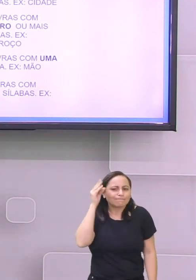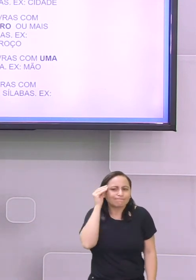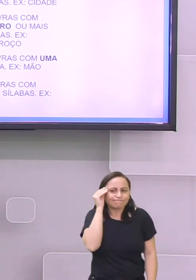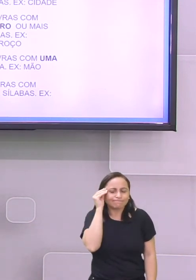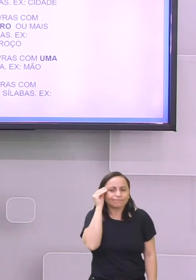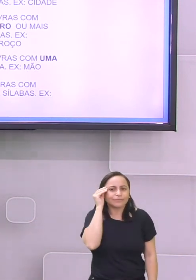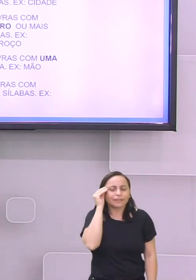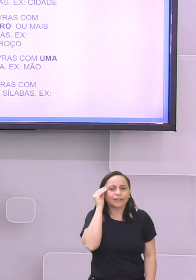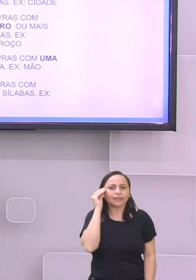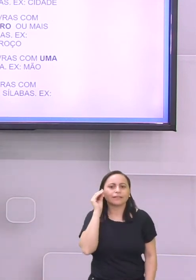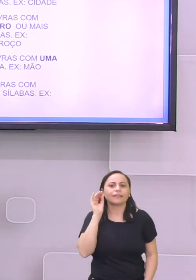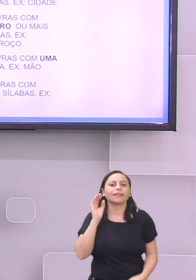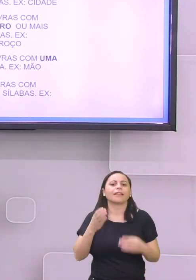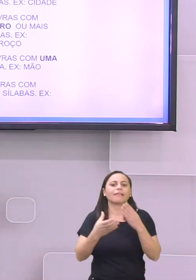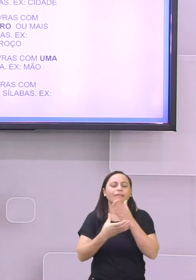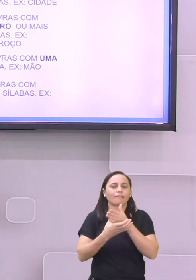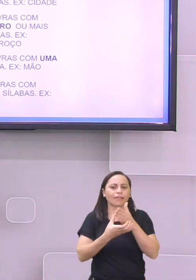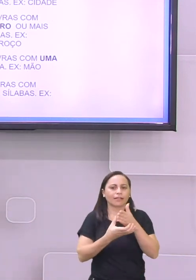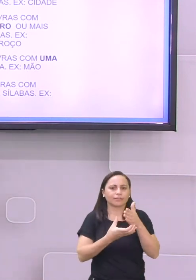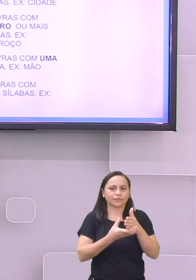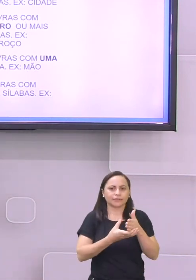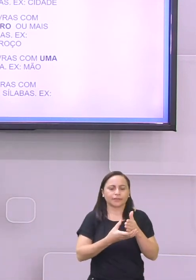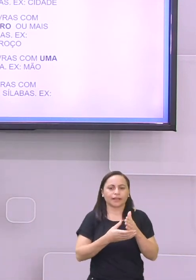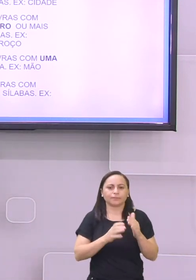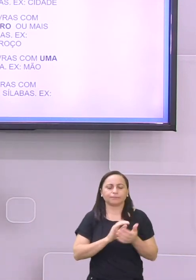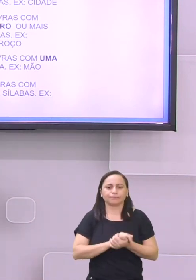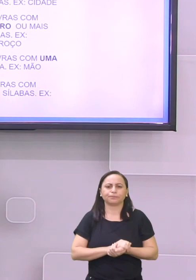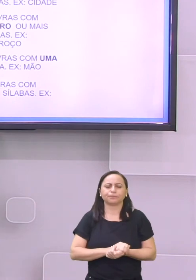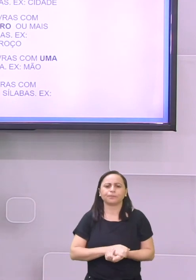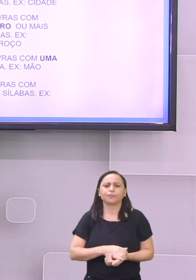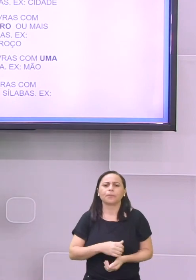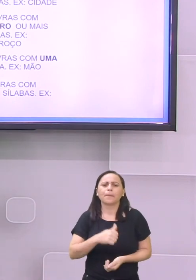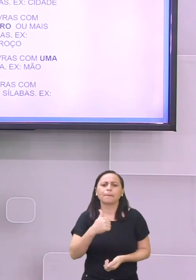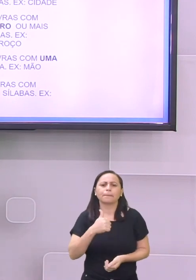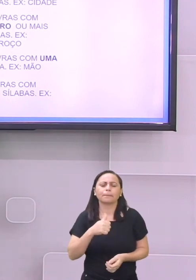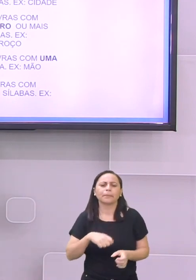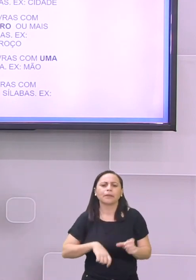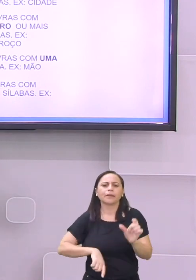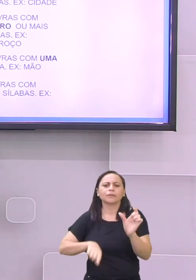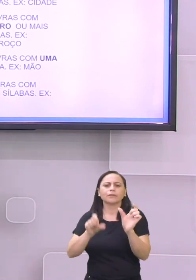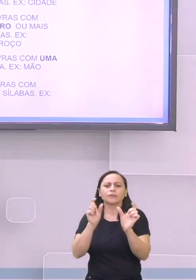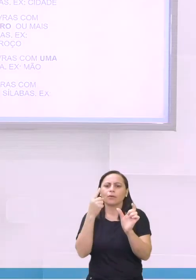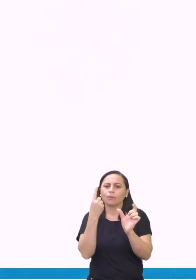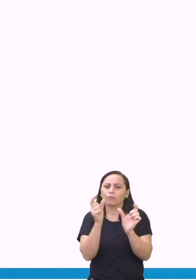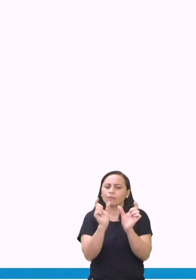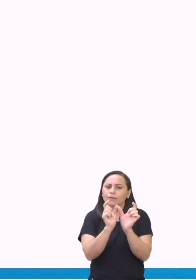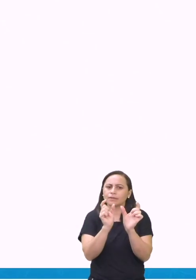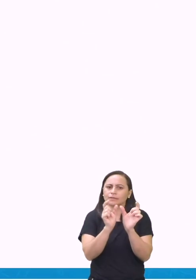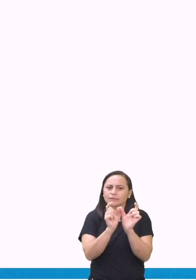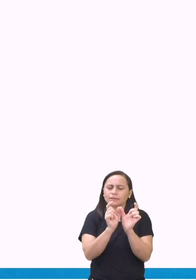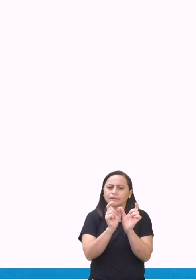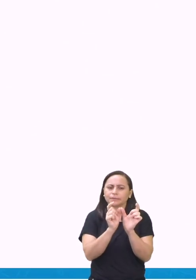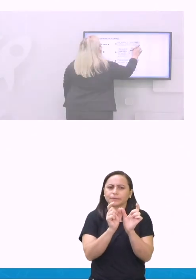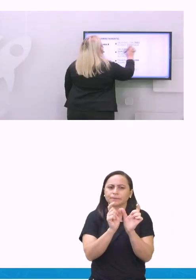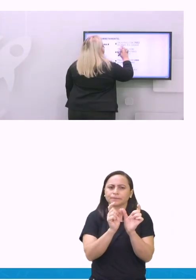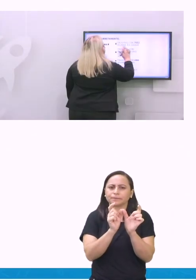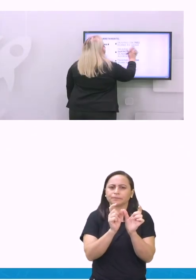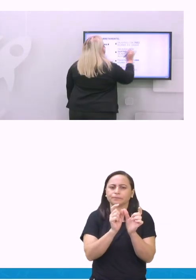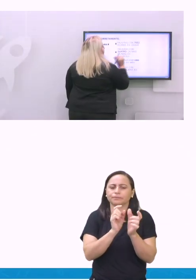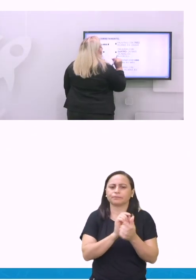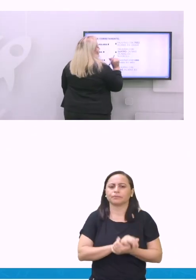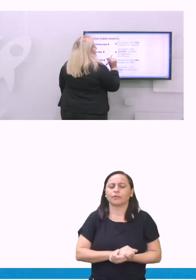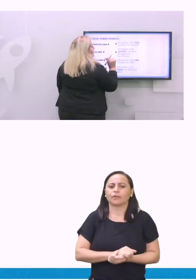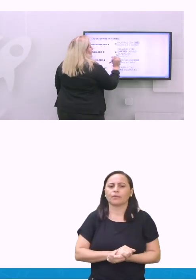nossas classificações. Vamos à primeira, monossílaba. O que é a monossílaba? Será que são palavras com